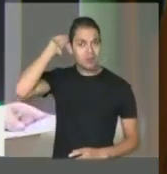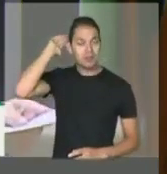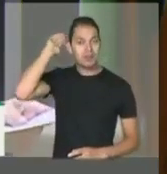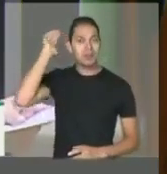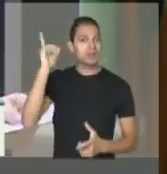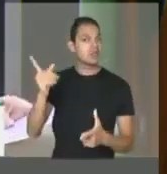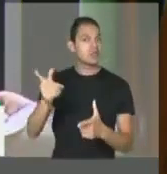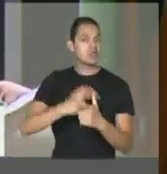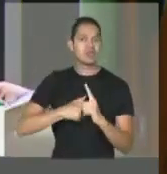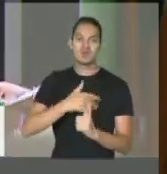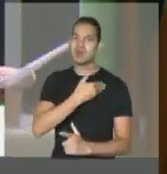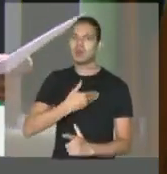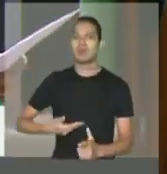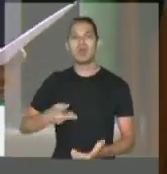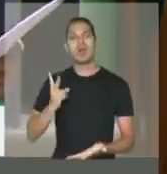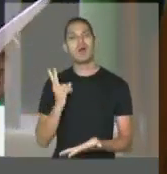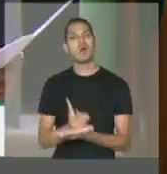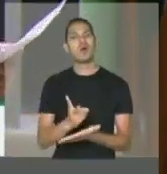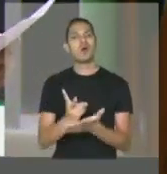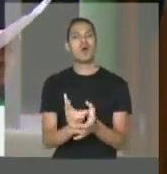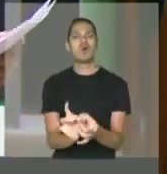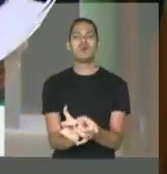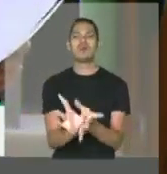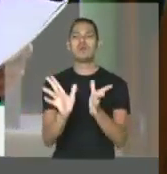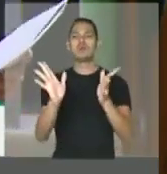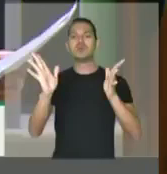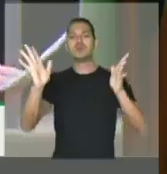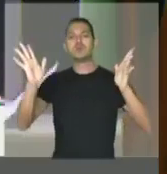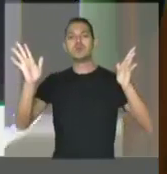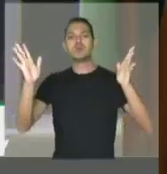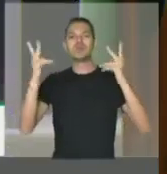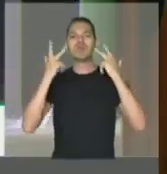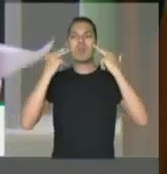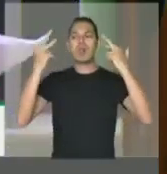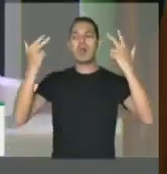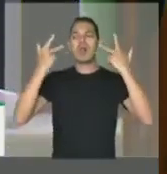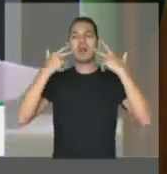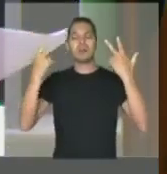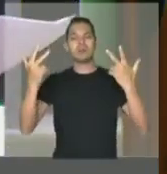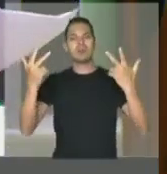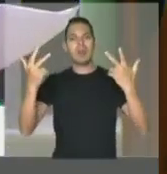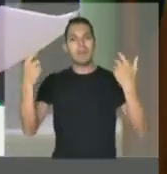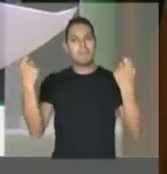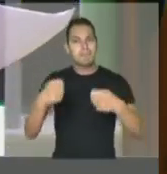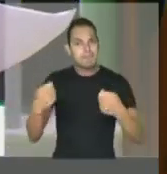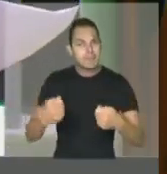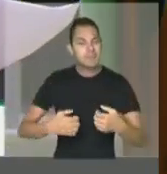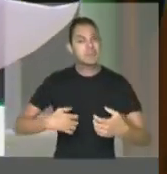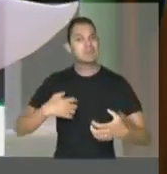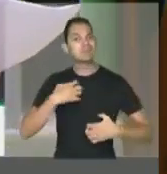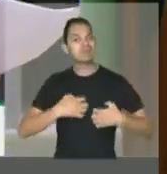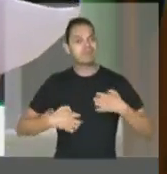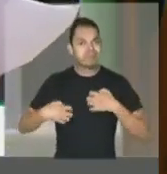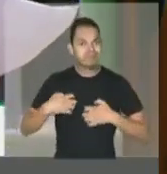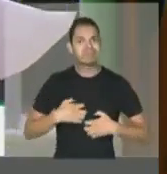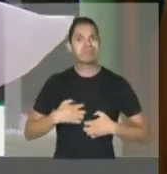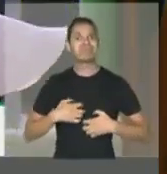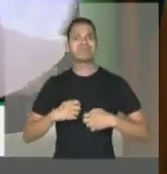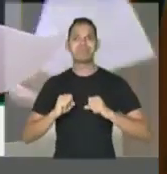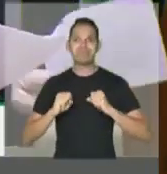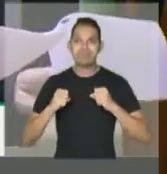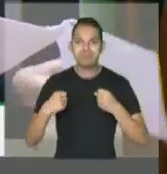e dívida pública continua livre, leve, solta. É preciso se indignar, é preciso reagir, é